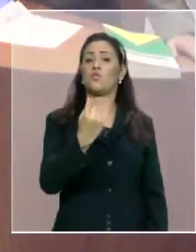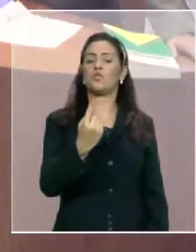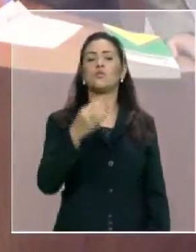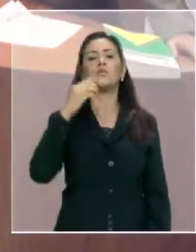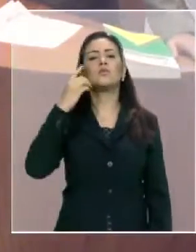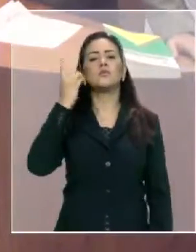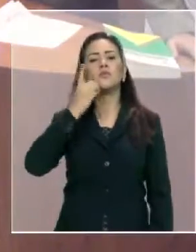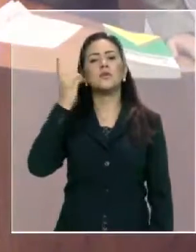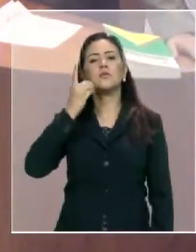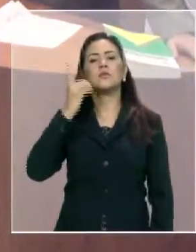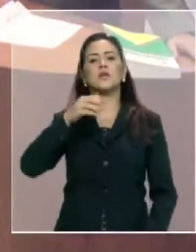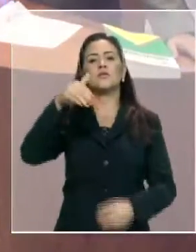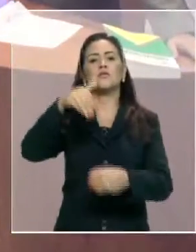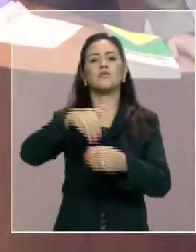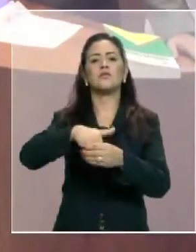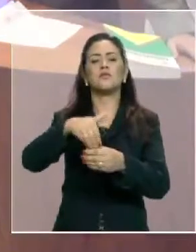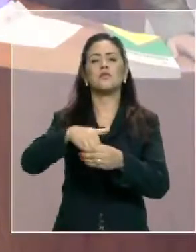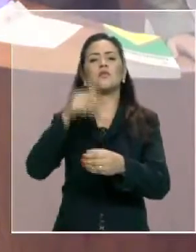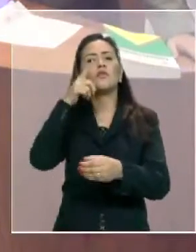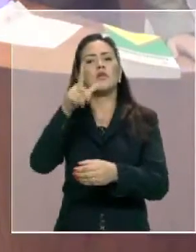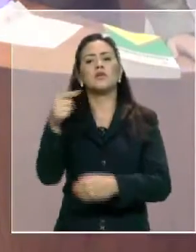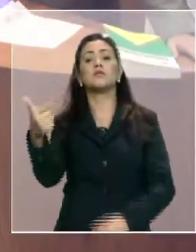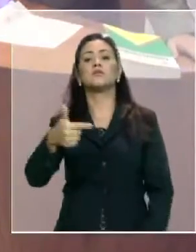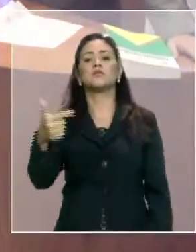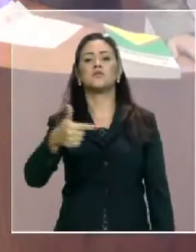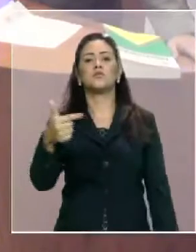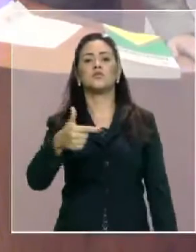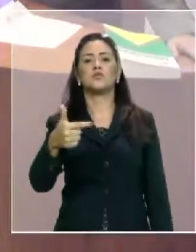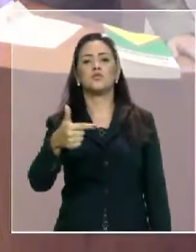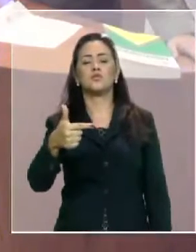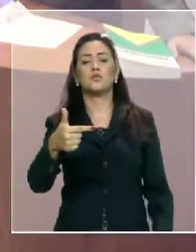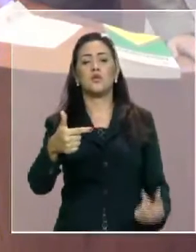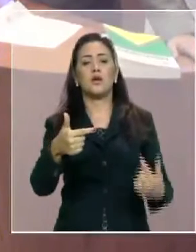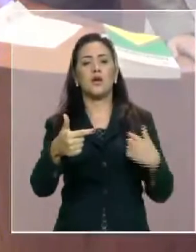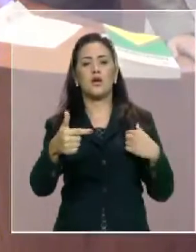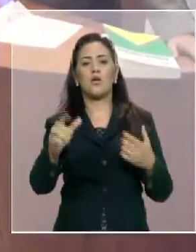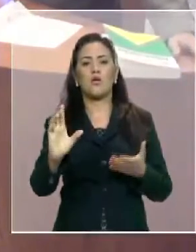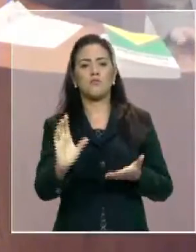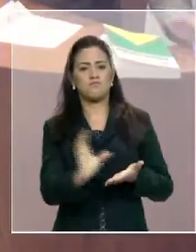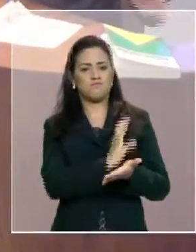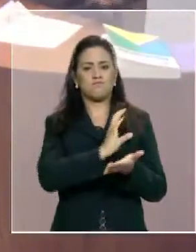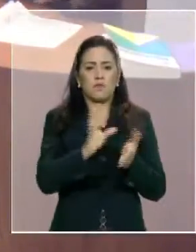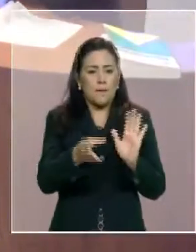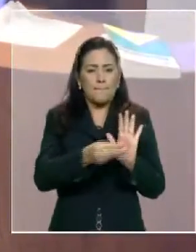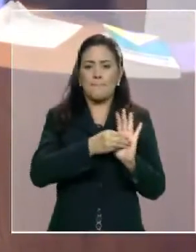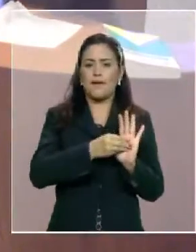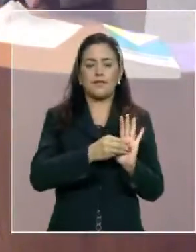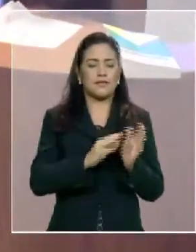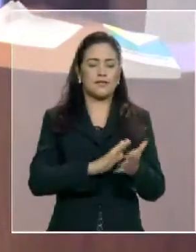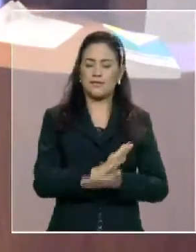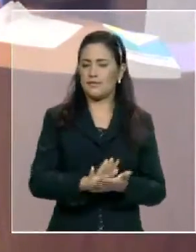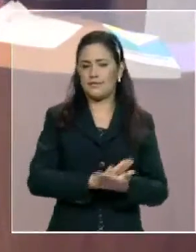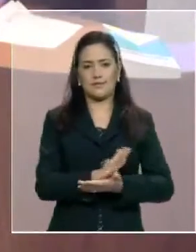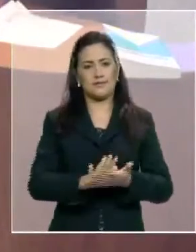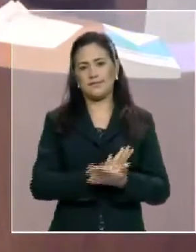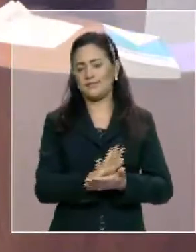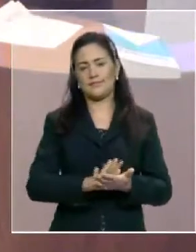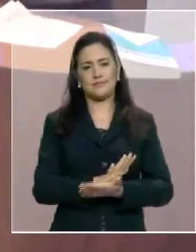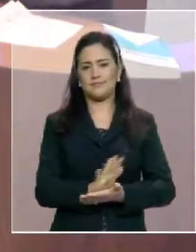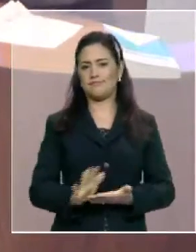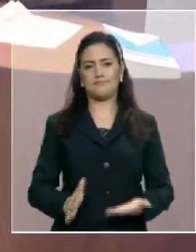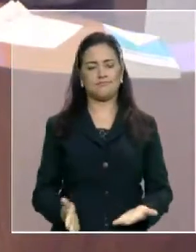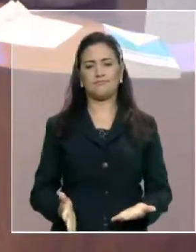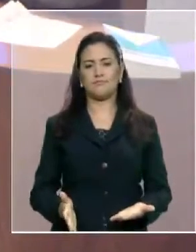casa que não estou recebendo emendas. O único deputado reeleito desta